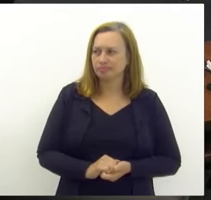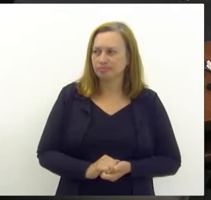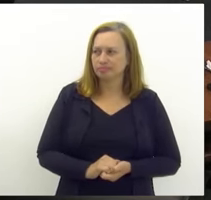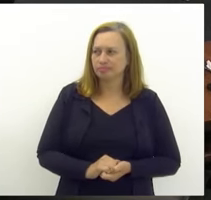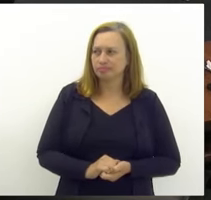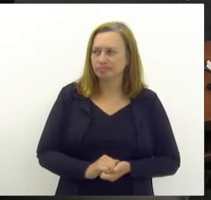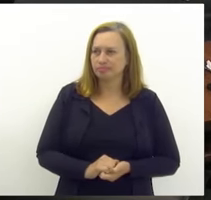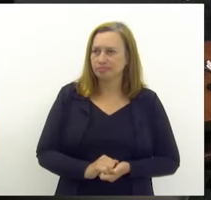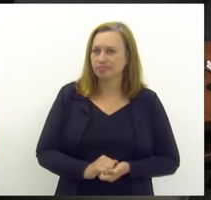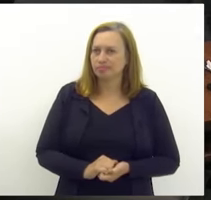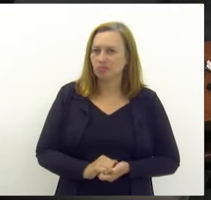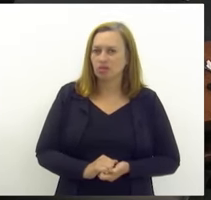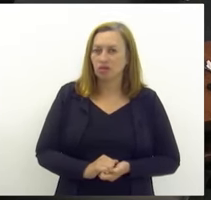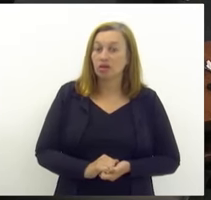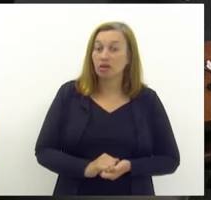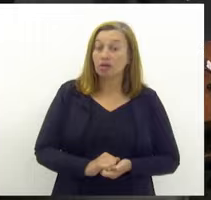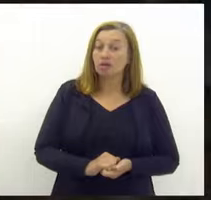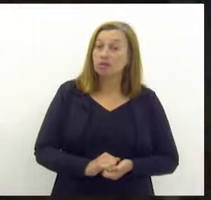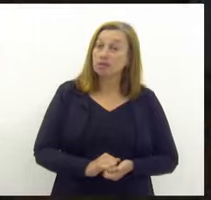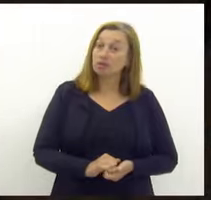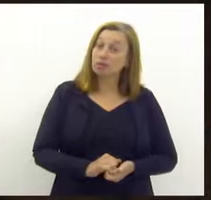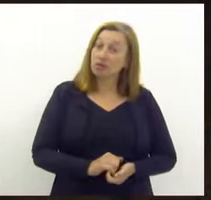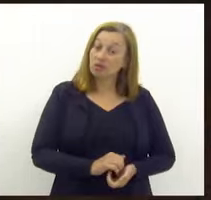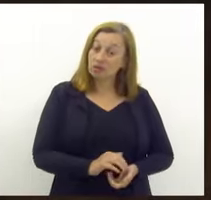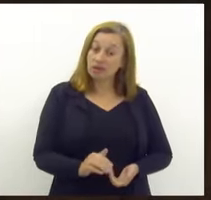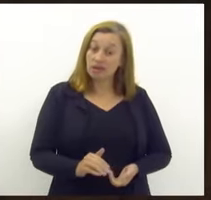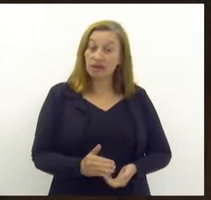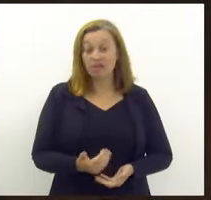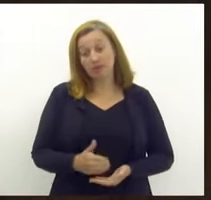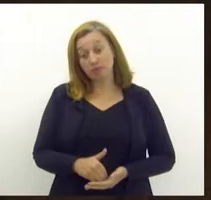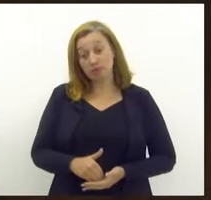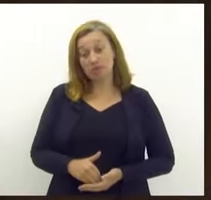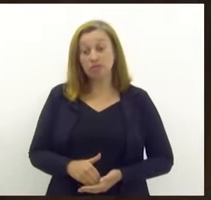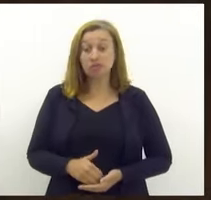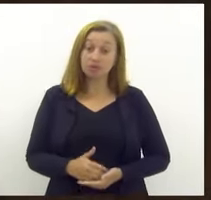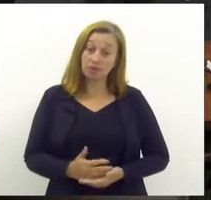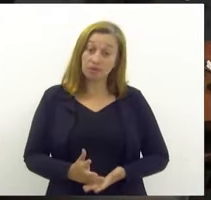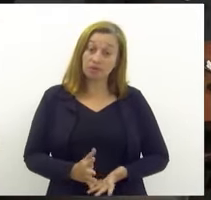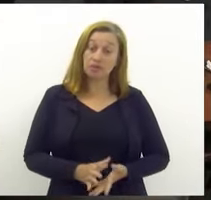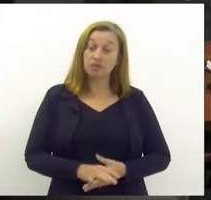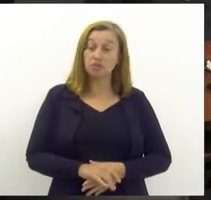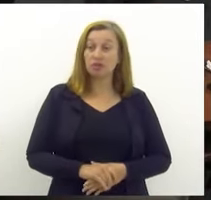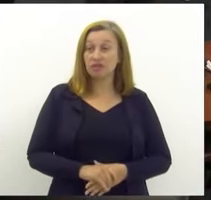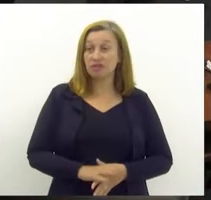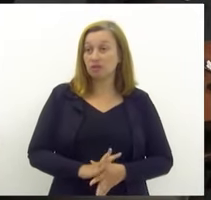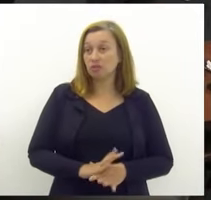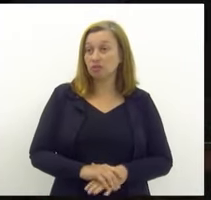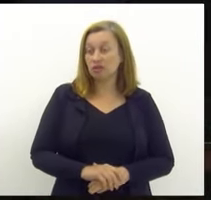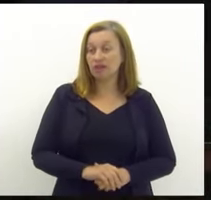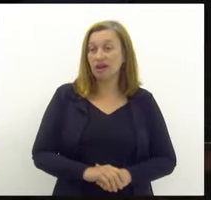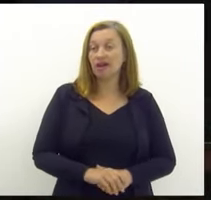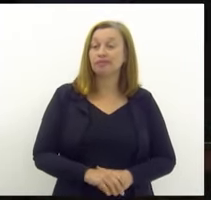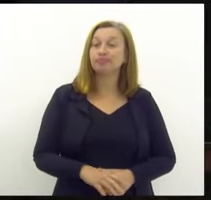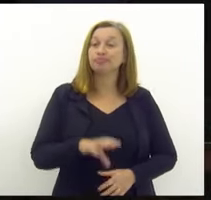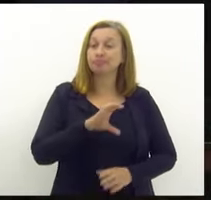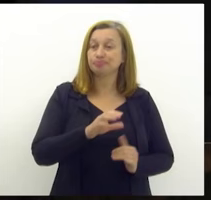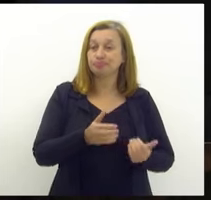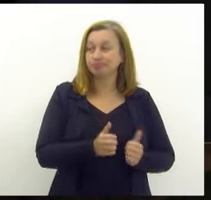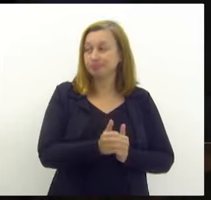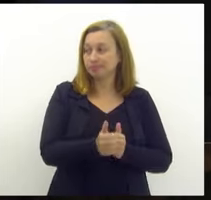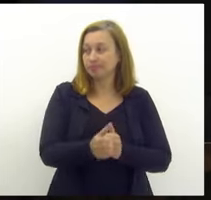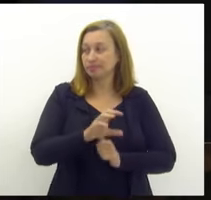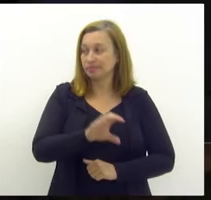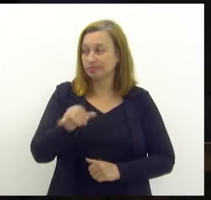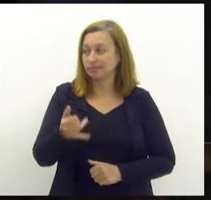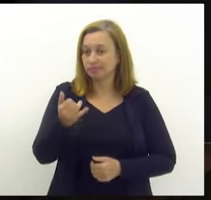favor ah Senor Presidente acompanha no parecer daj muito obrigado Deputado